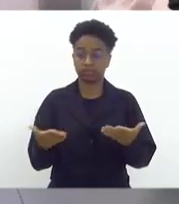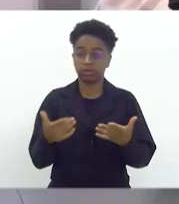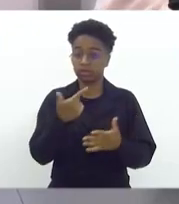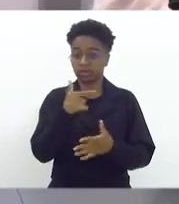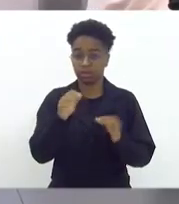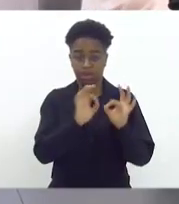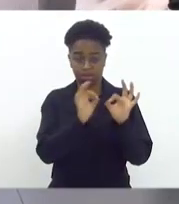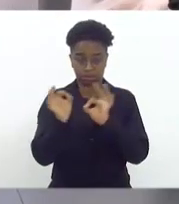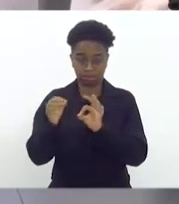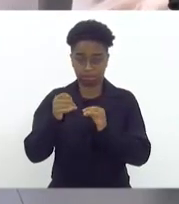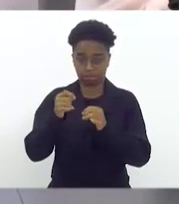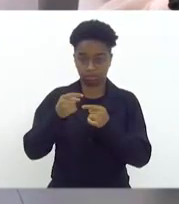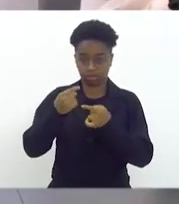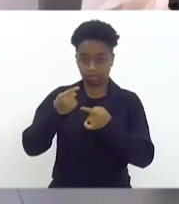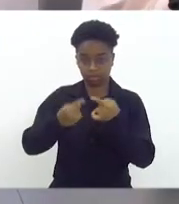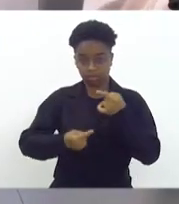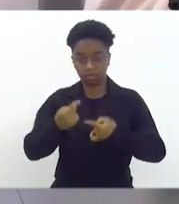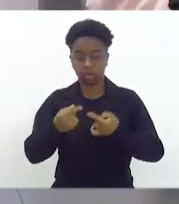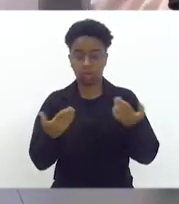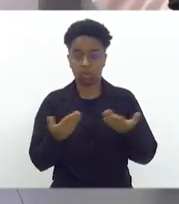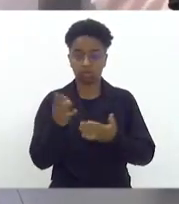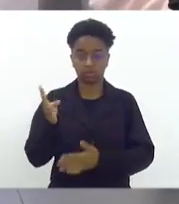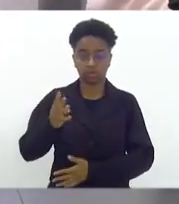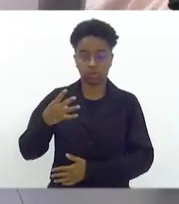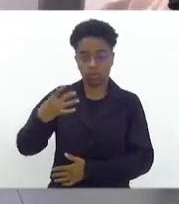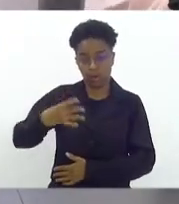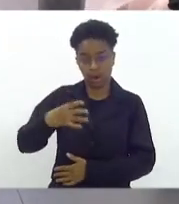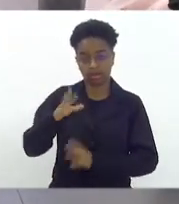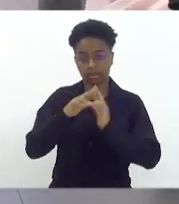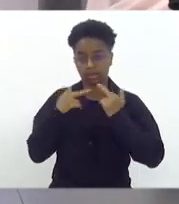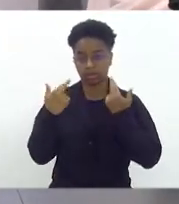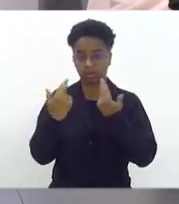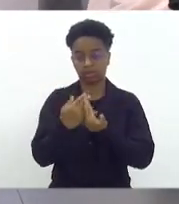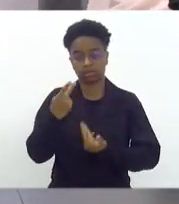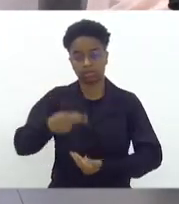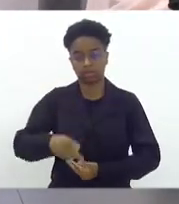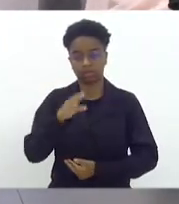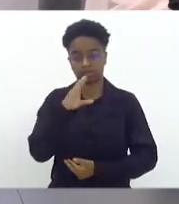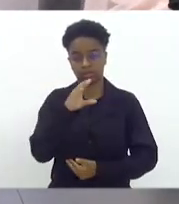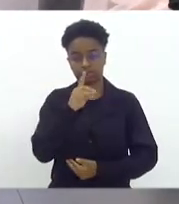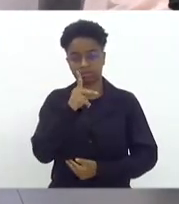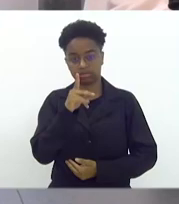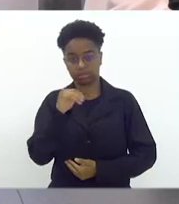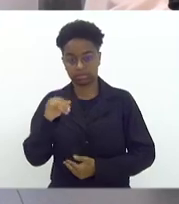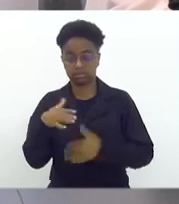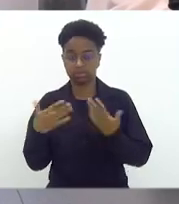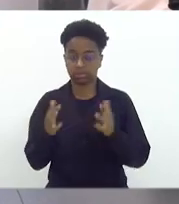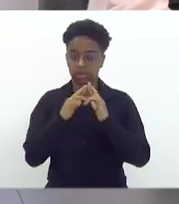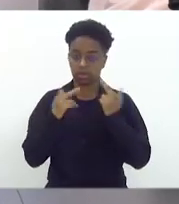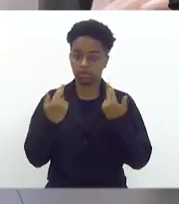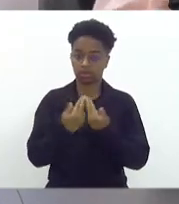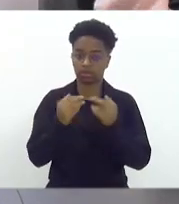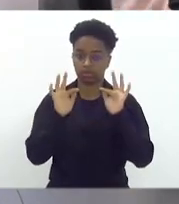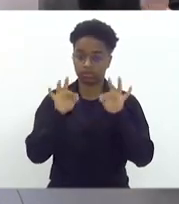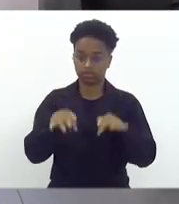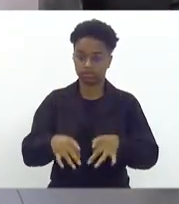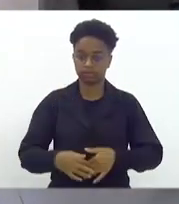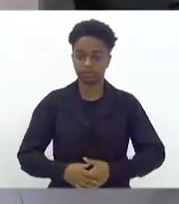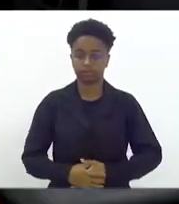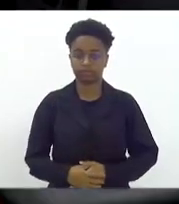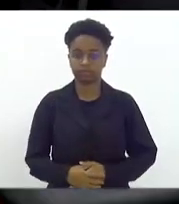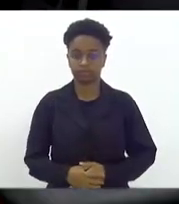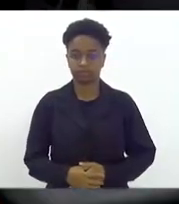havendo a tratar nessa quarta reunião ordinária desta CPI esta reunião está encerrada